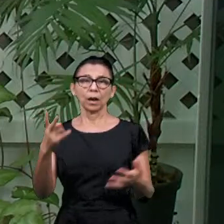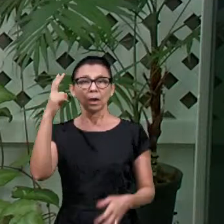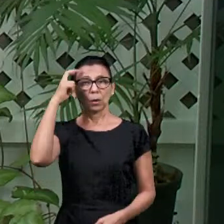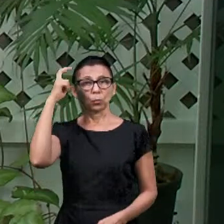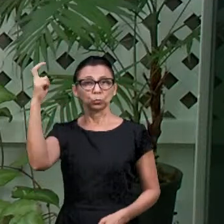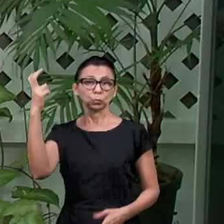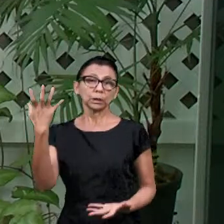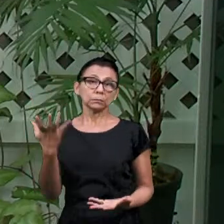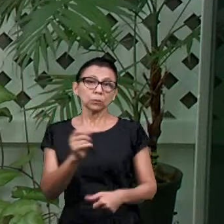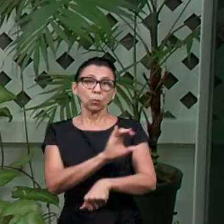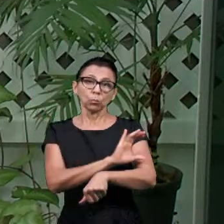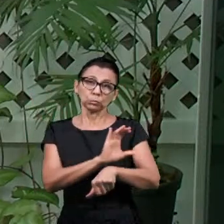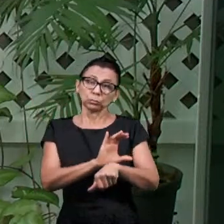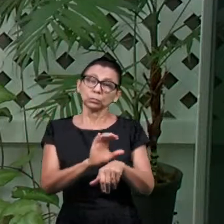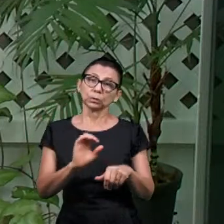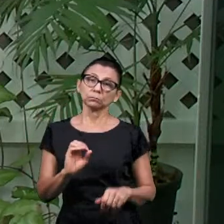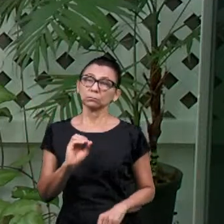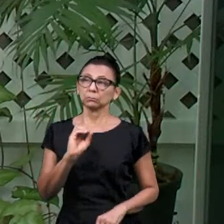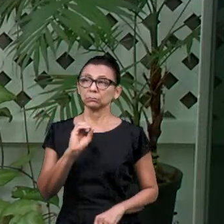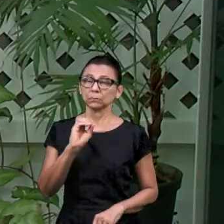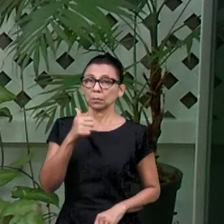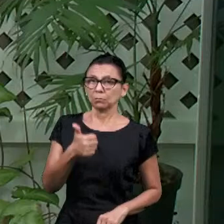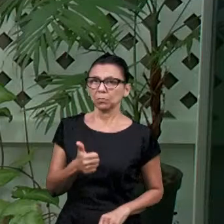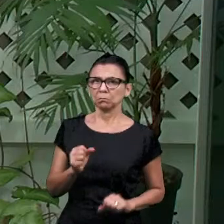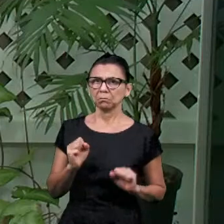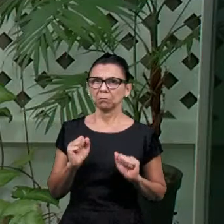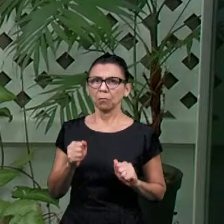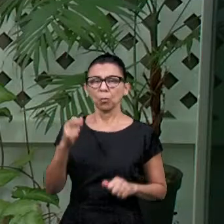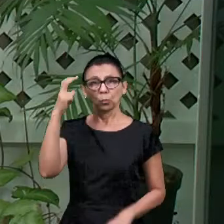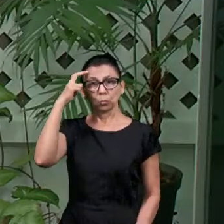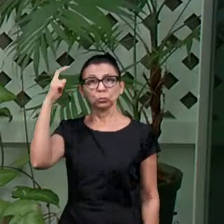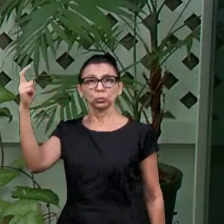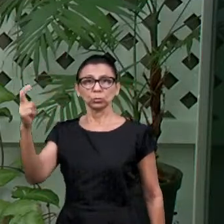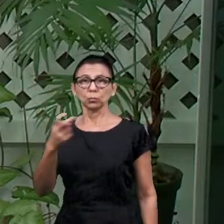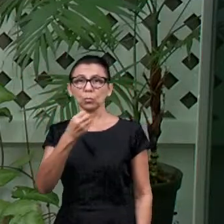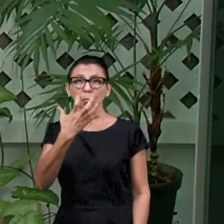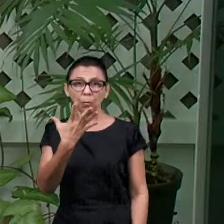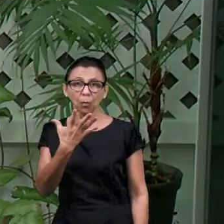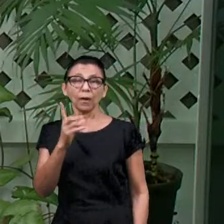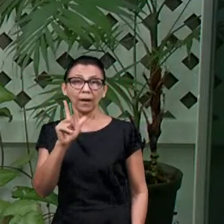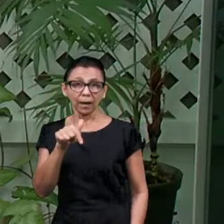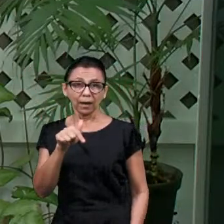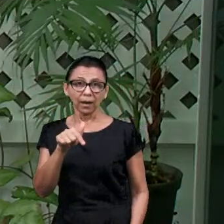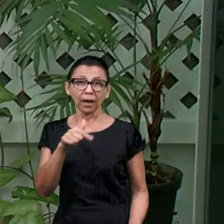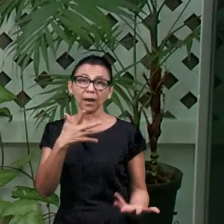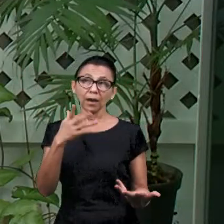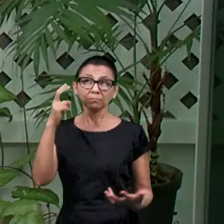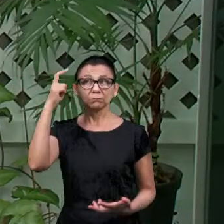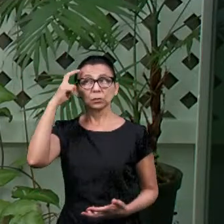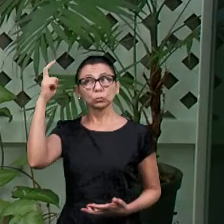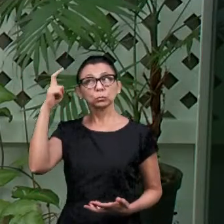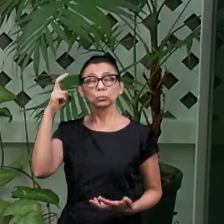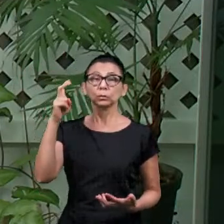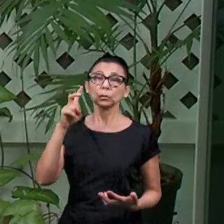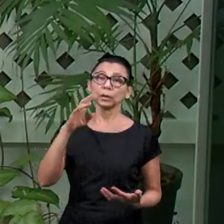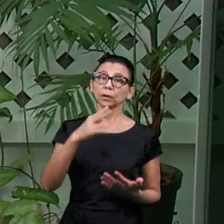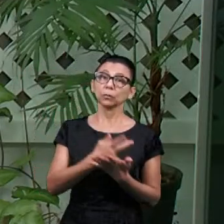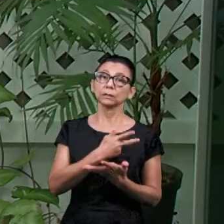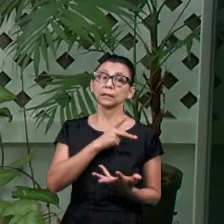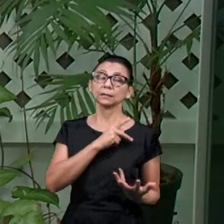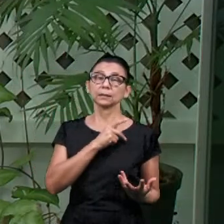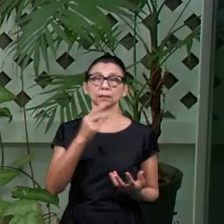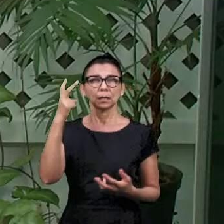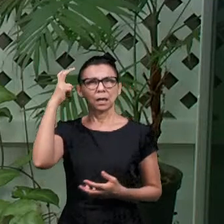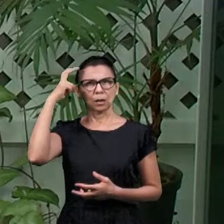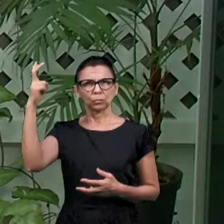a cultura é bom. Todo mundo pode ter cultura. É uma mistura. A cultura, nesse caso, a cultura evangélica, né?